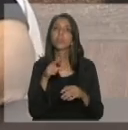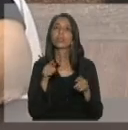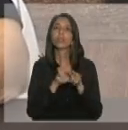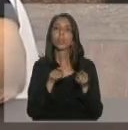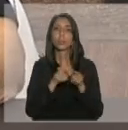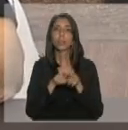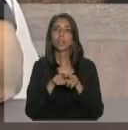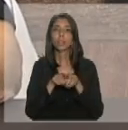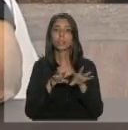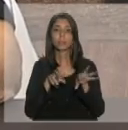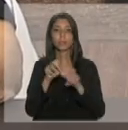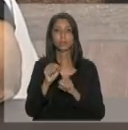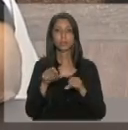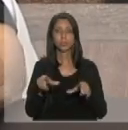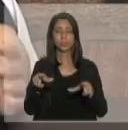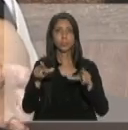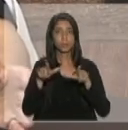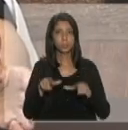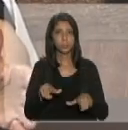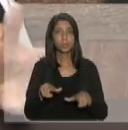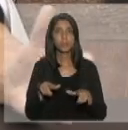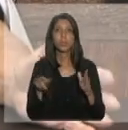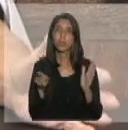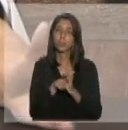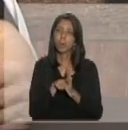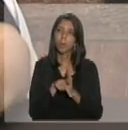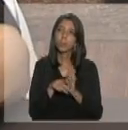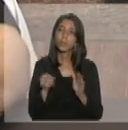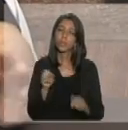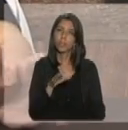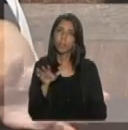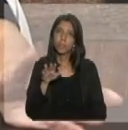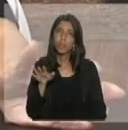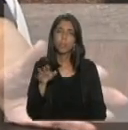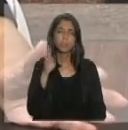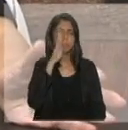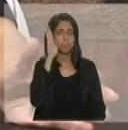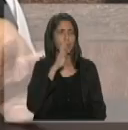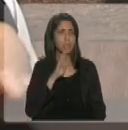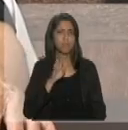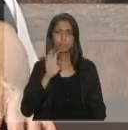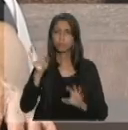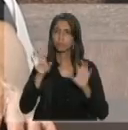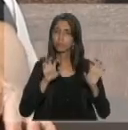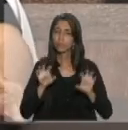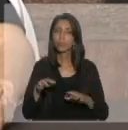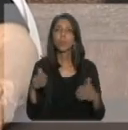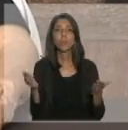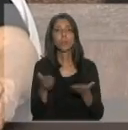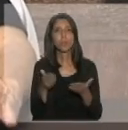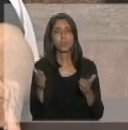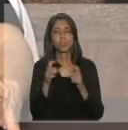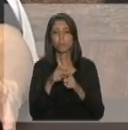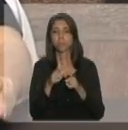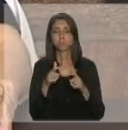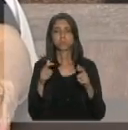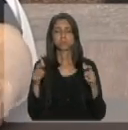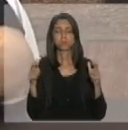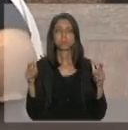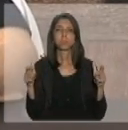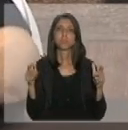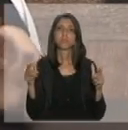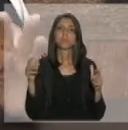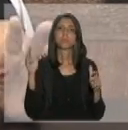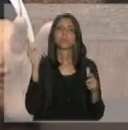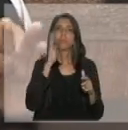receberam o diploma da Royal Academy of Dance, vindo de comunidades assim, e por aí para o Brasil todo. Hoje a Royal Academy cresceu tanto no Brasil,